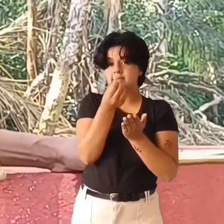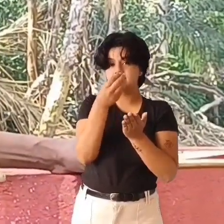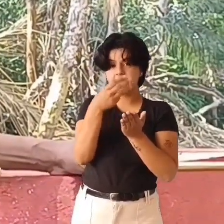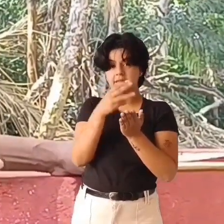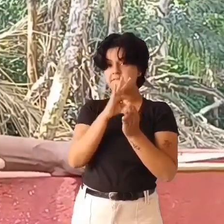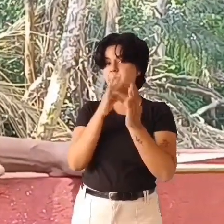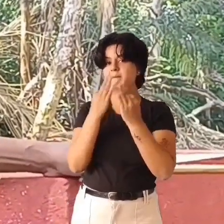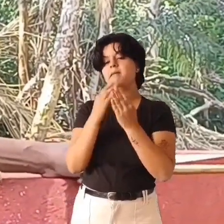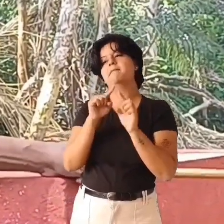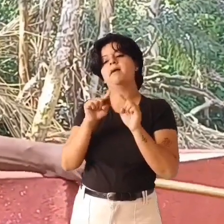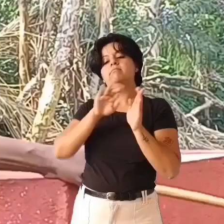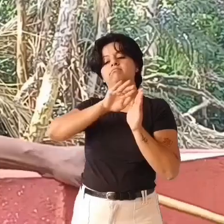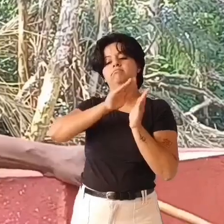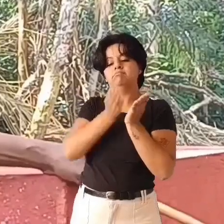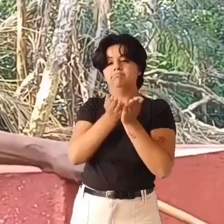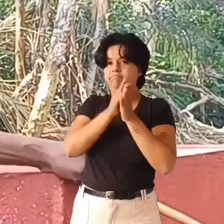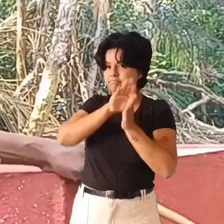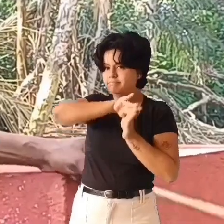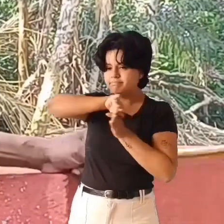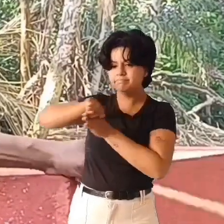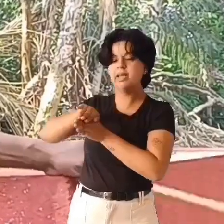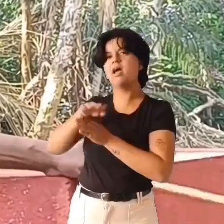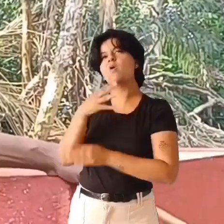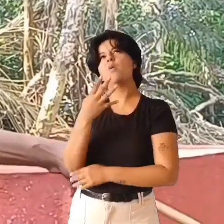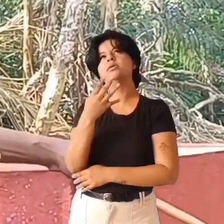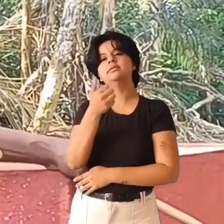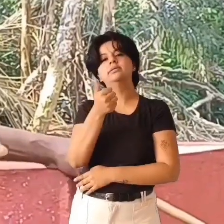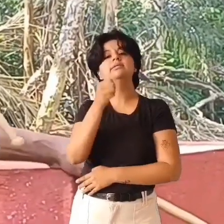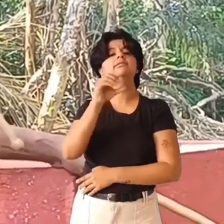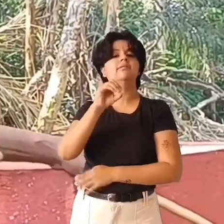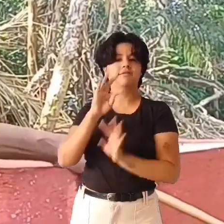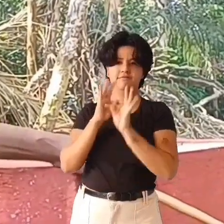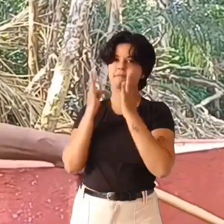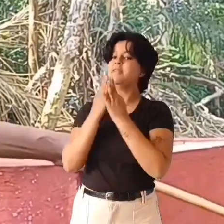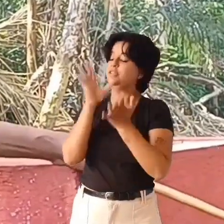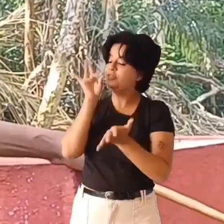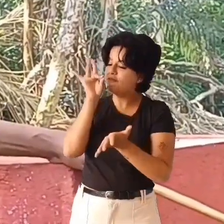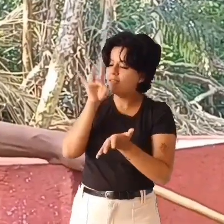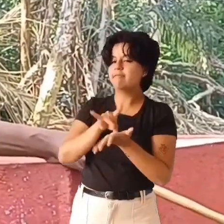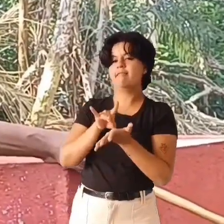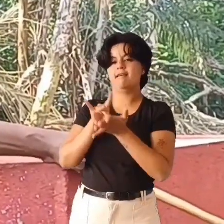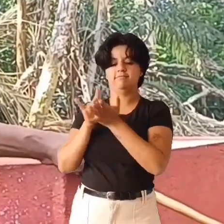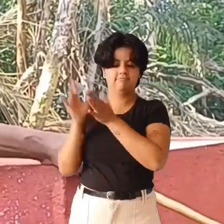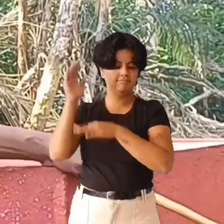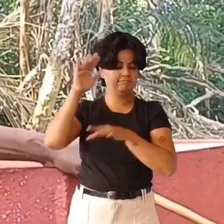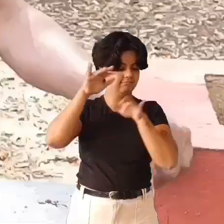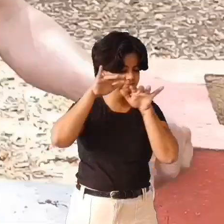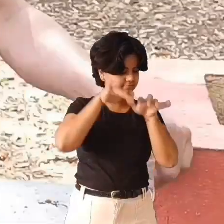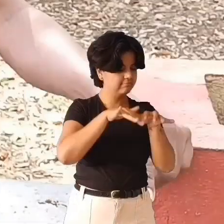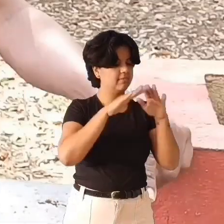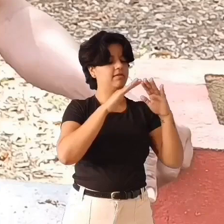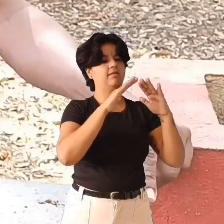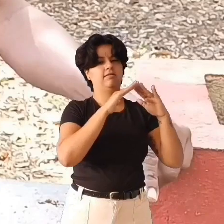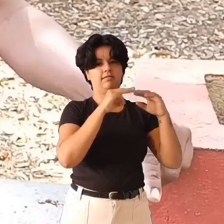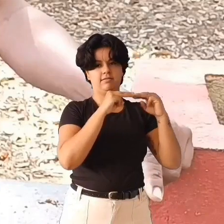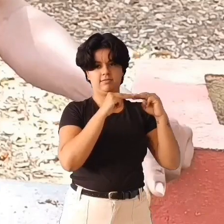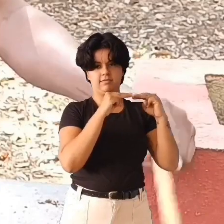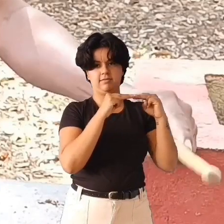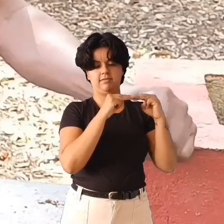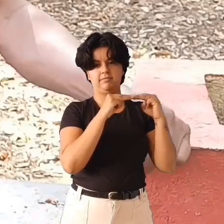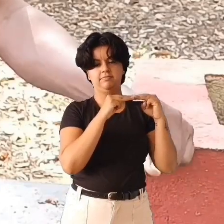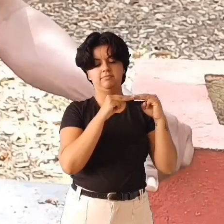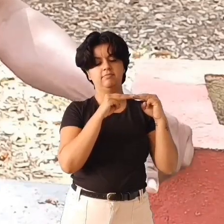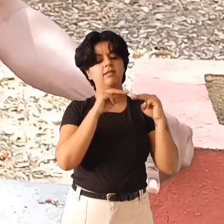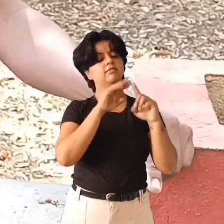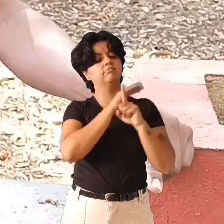163 famílias, mas na verdade pode-se dizer que foi 410 famílias que vieram para cá. E